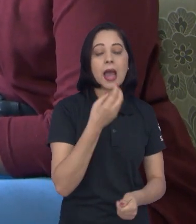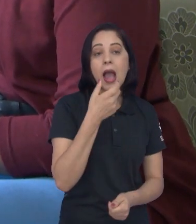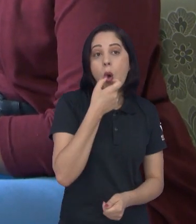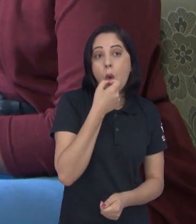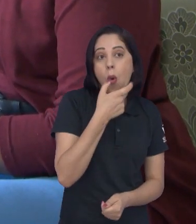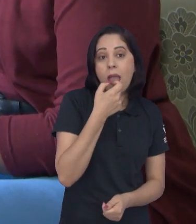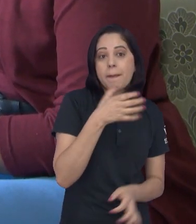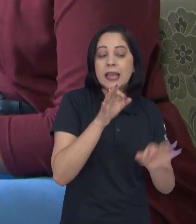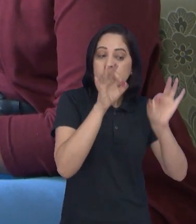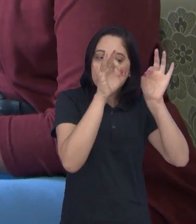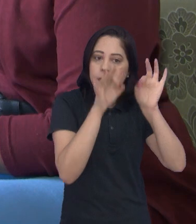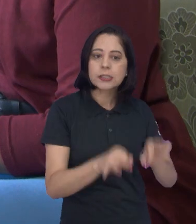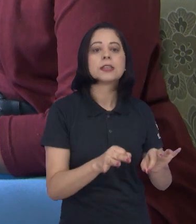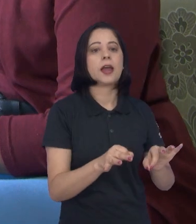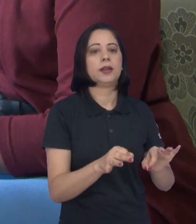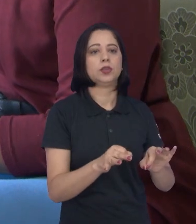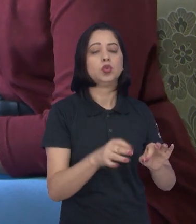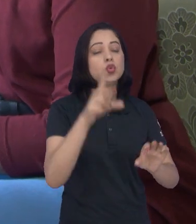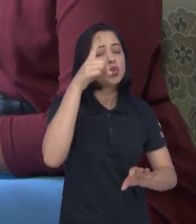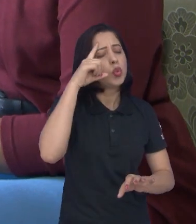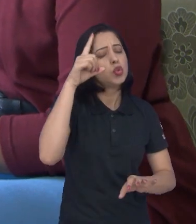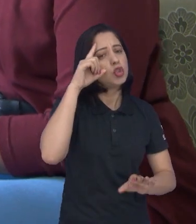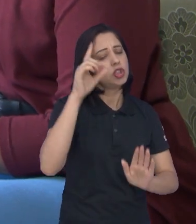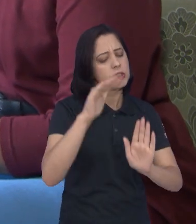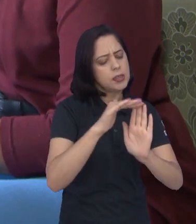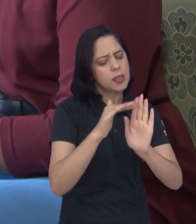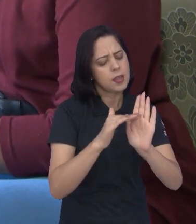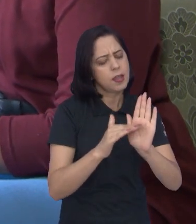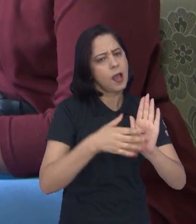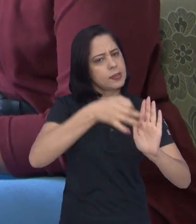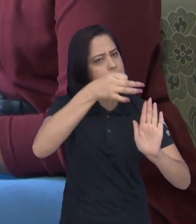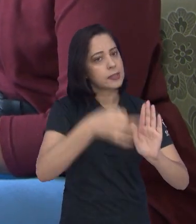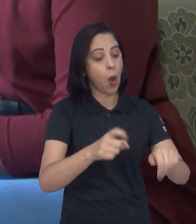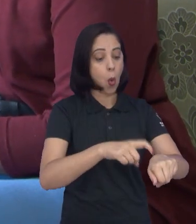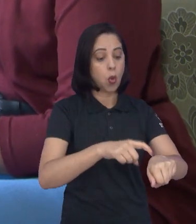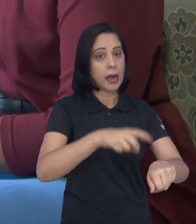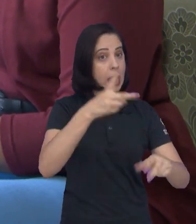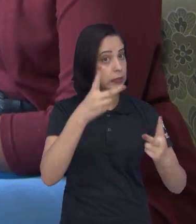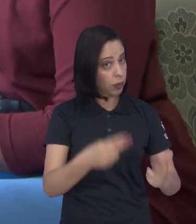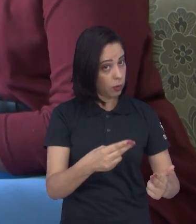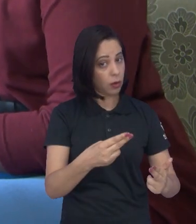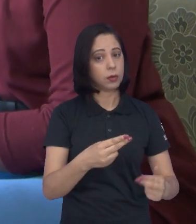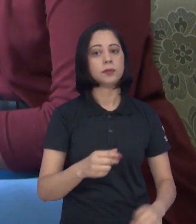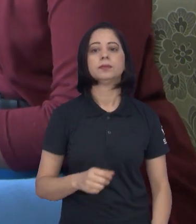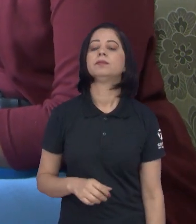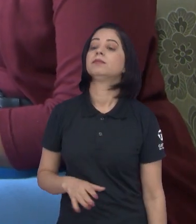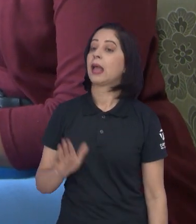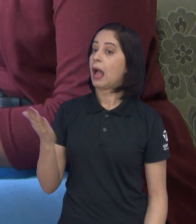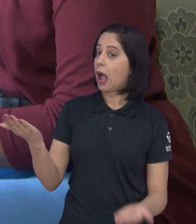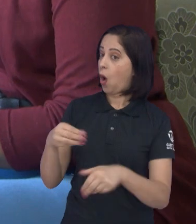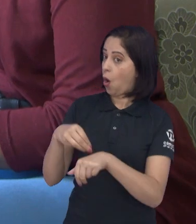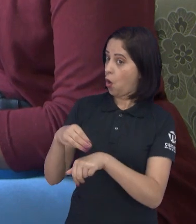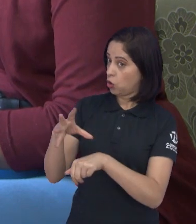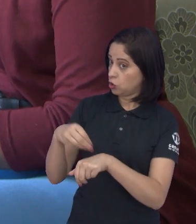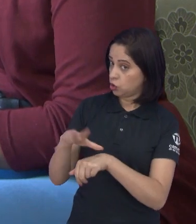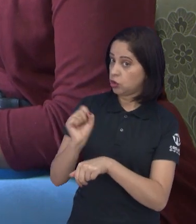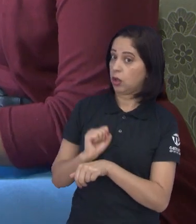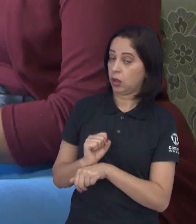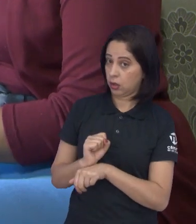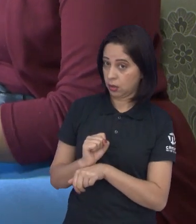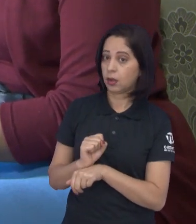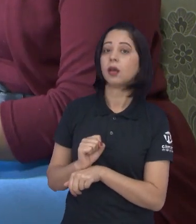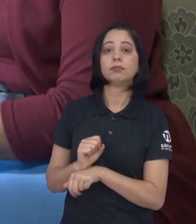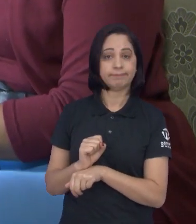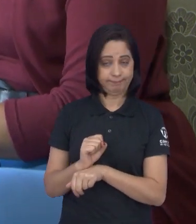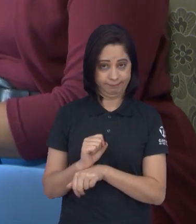tomar o remédio regularmente todos os dias na mesma hora já fica o recado pro pessoal aí que tá assistindo a